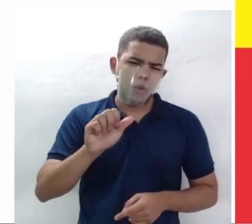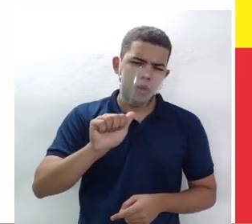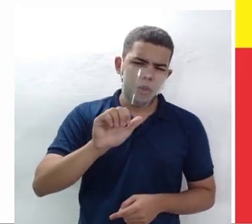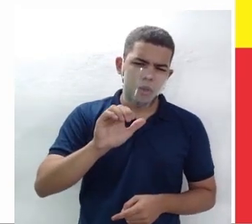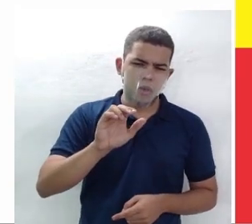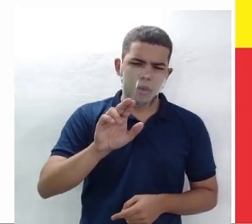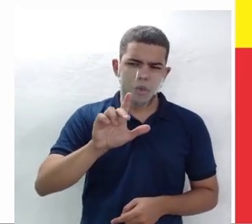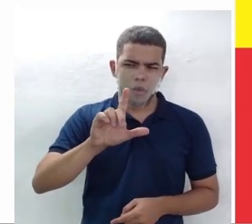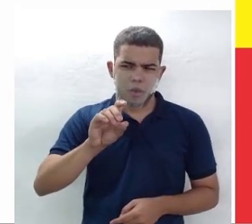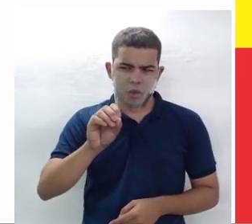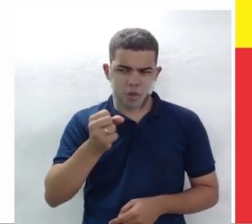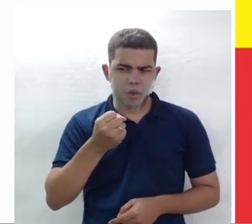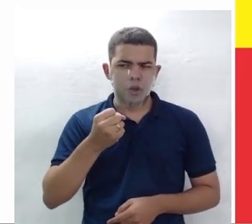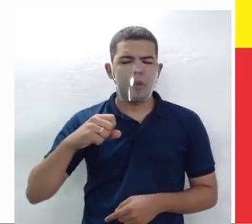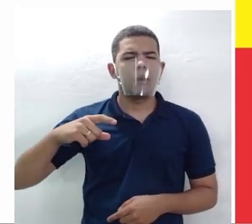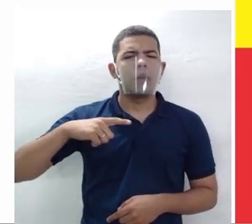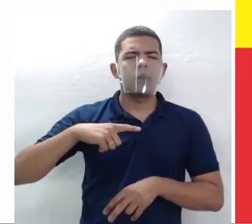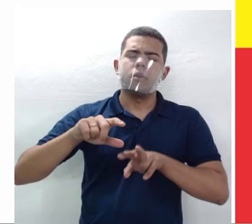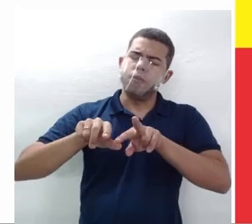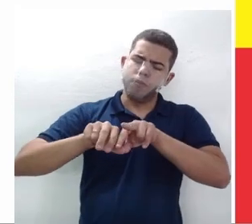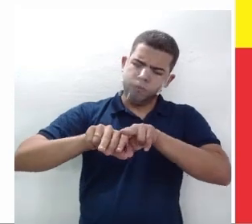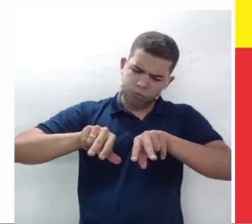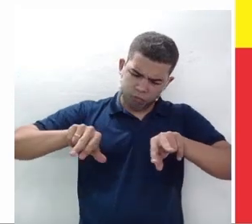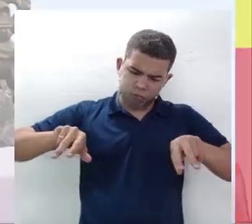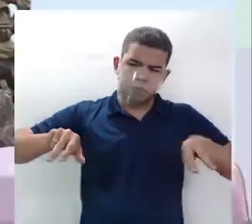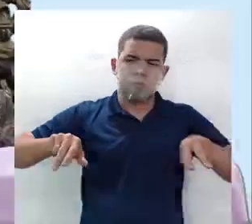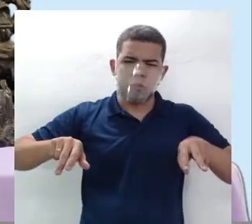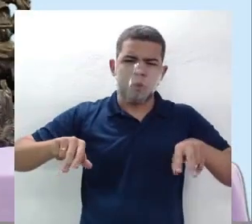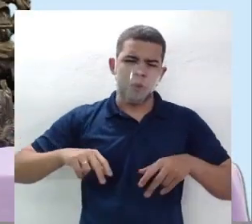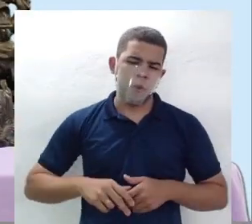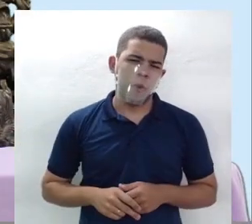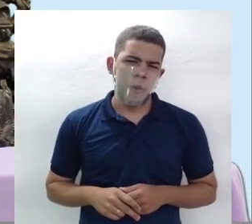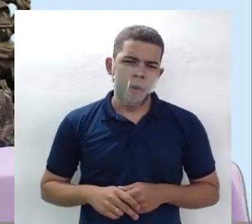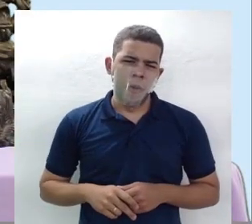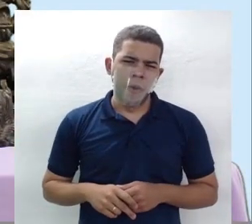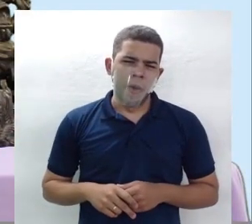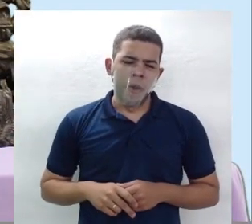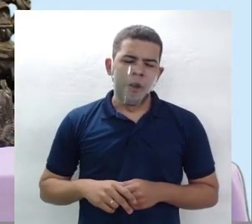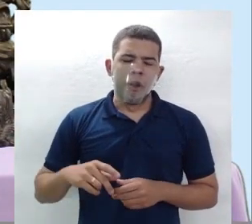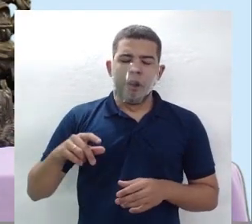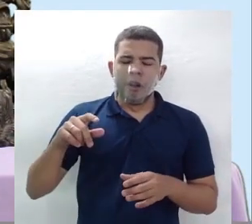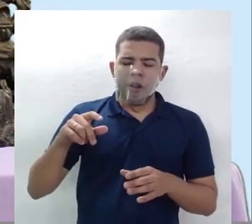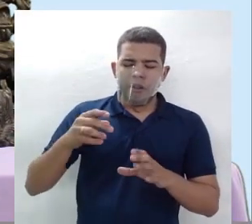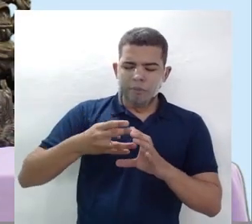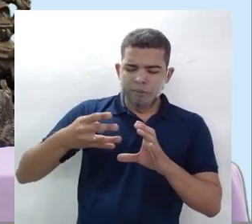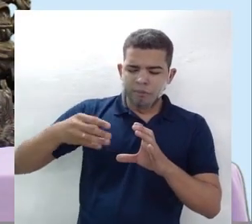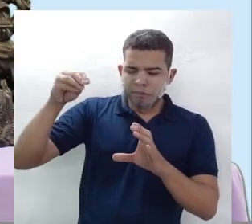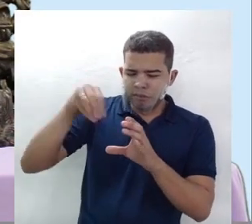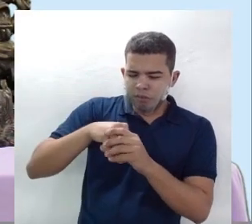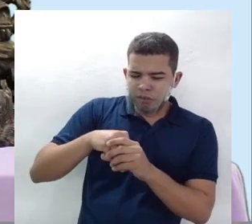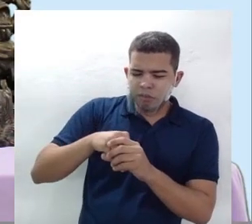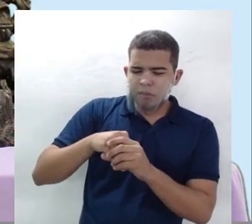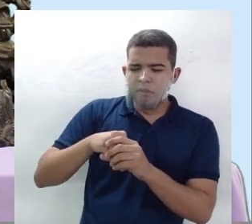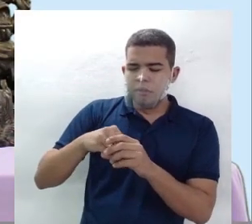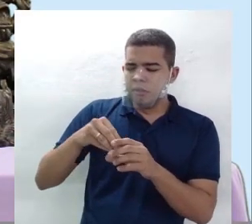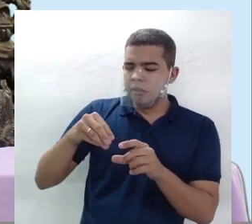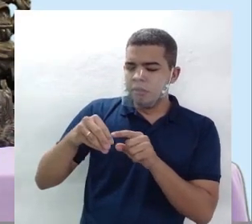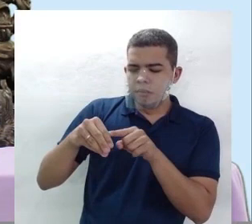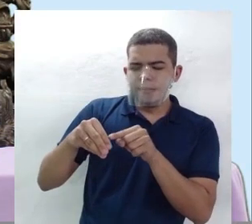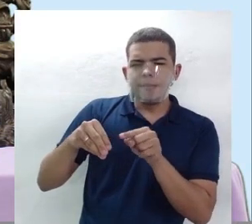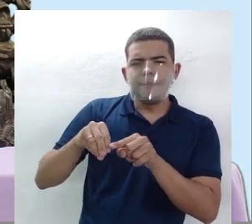Então, existem várias organelas que vão desempenhar dentro da célula várias